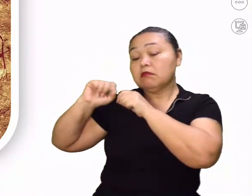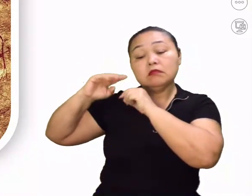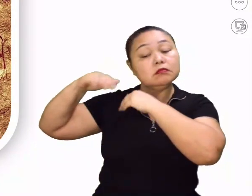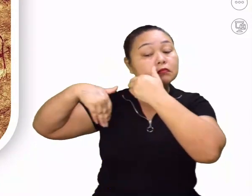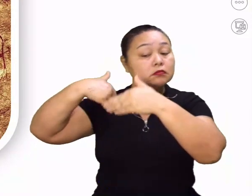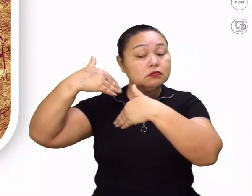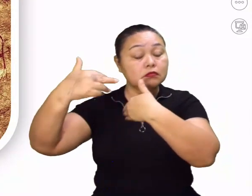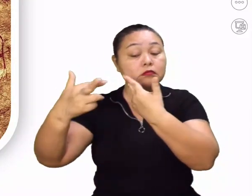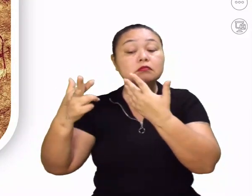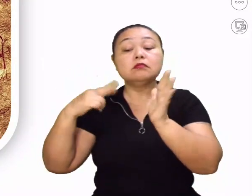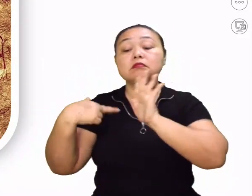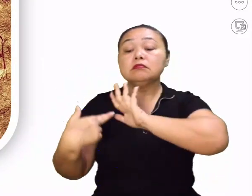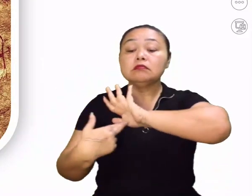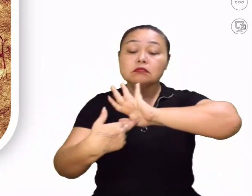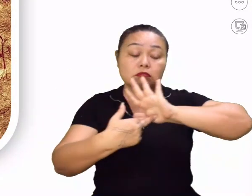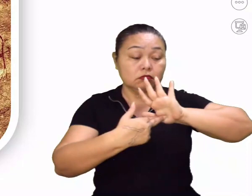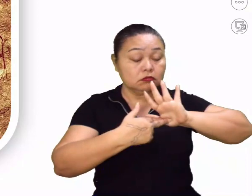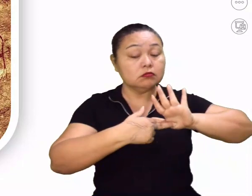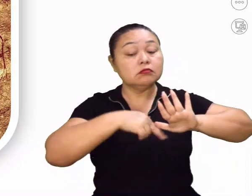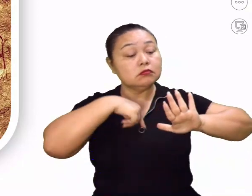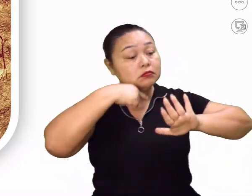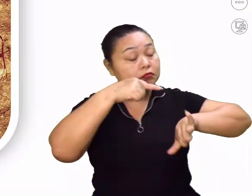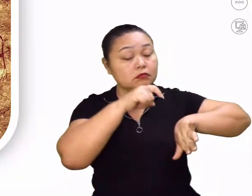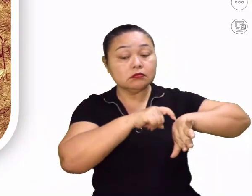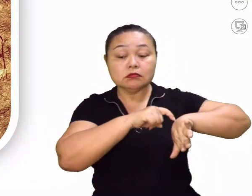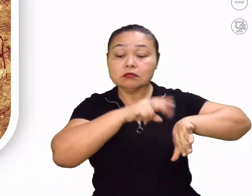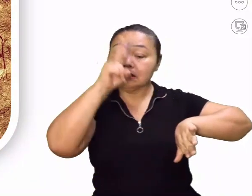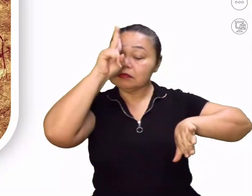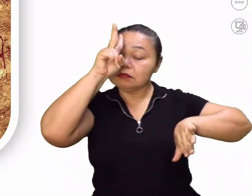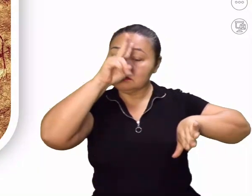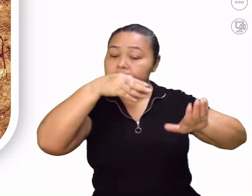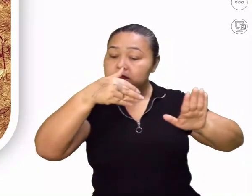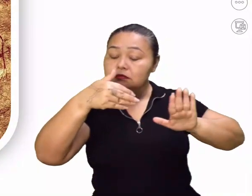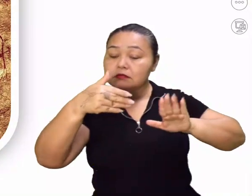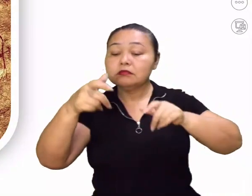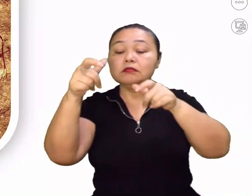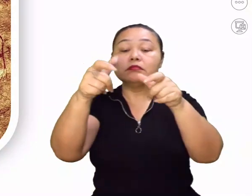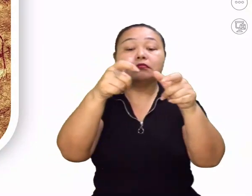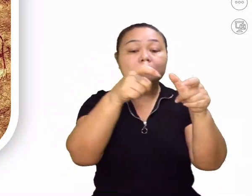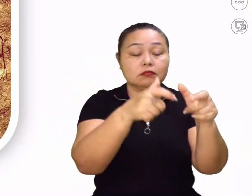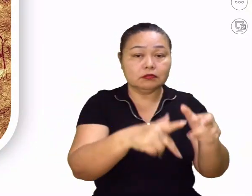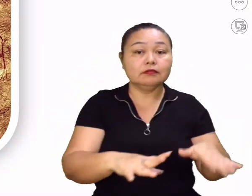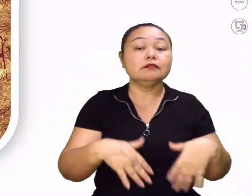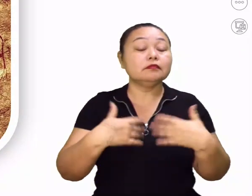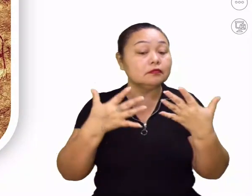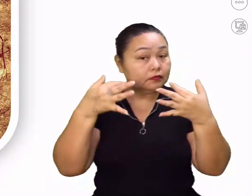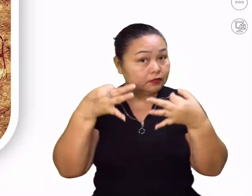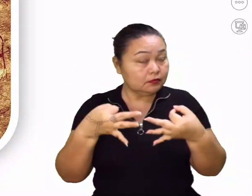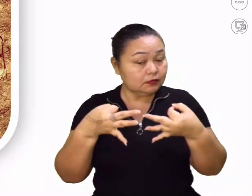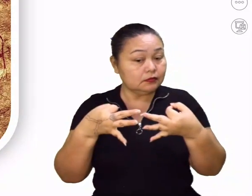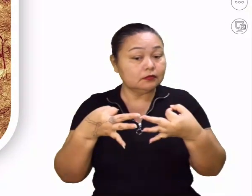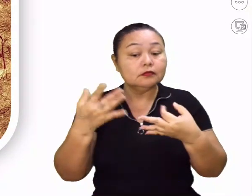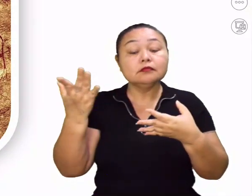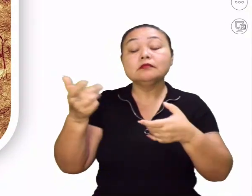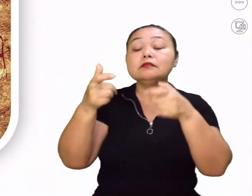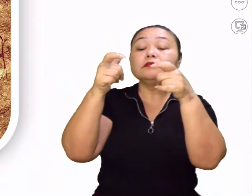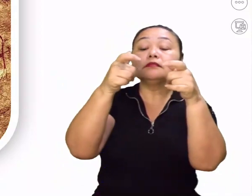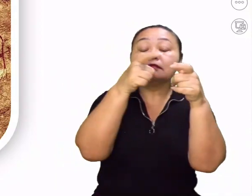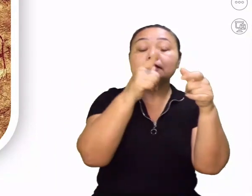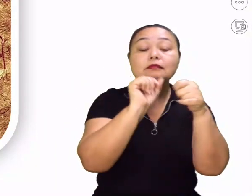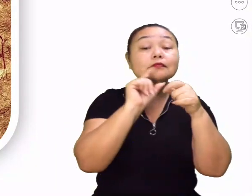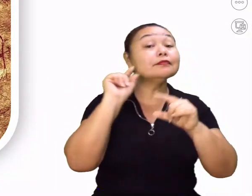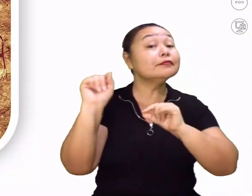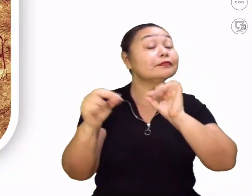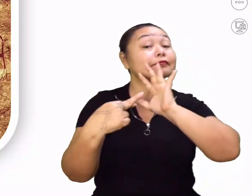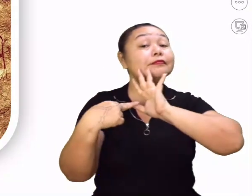em um determinado momento histórico a representatividade de uma localidade, não é isso? E essa localidade representa